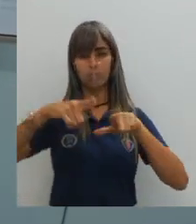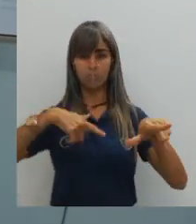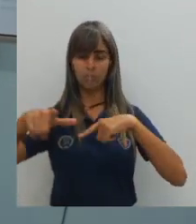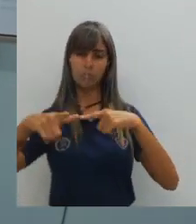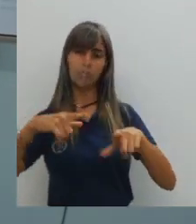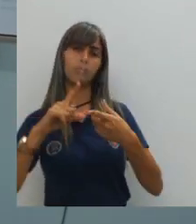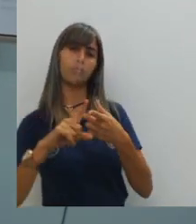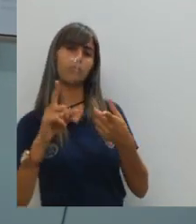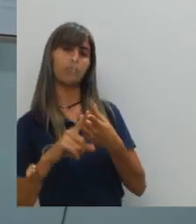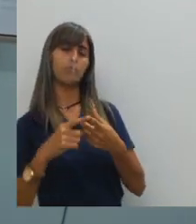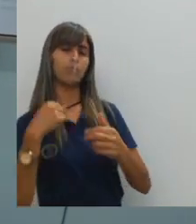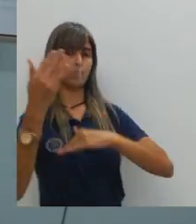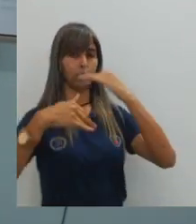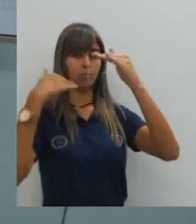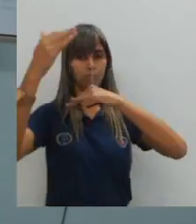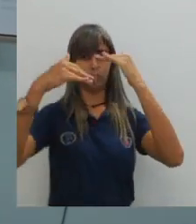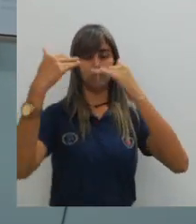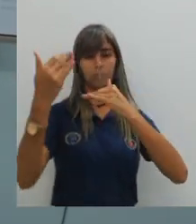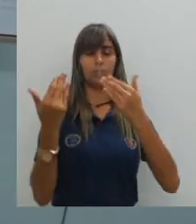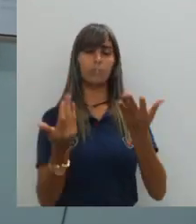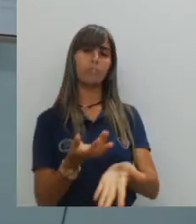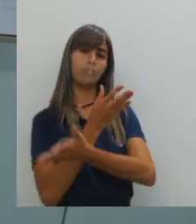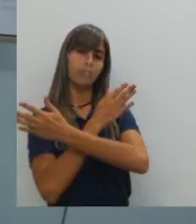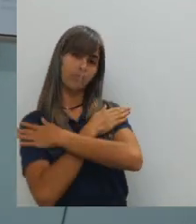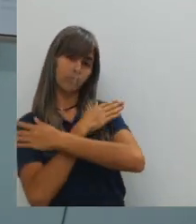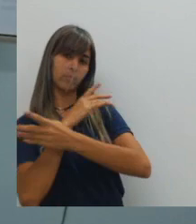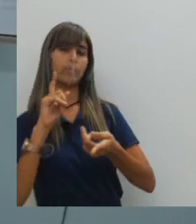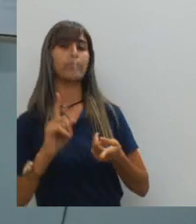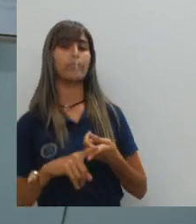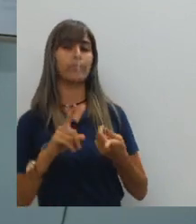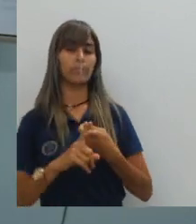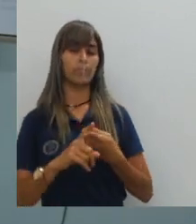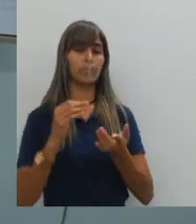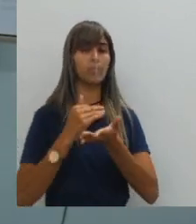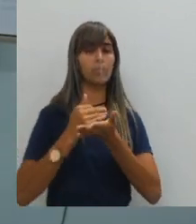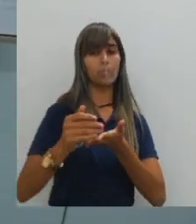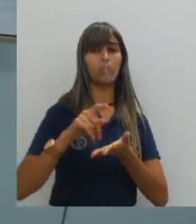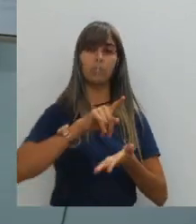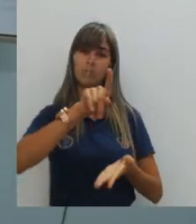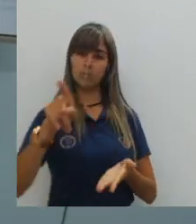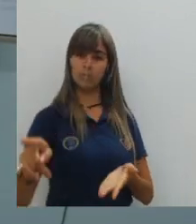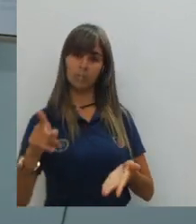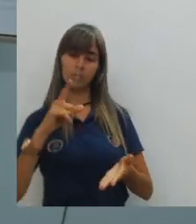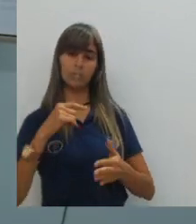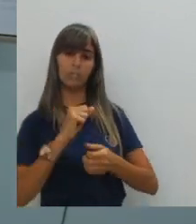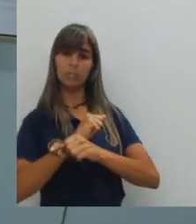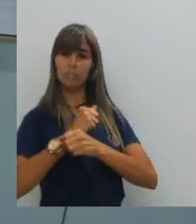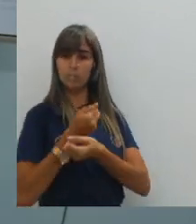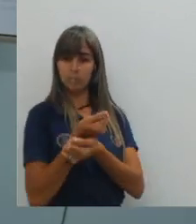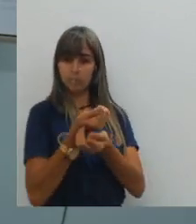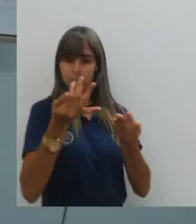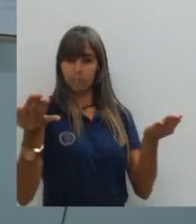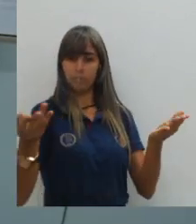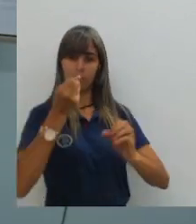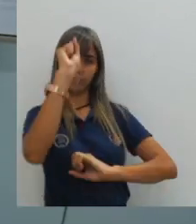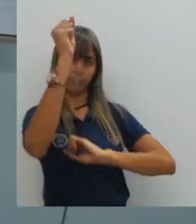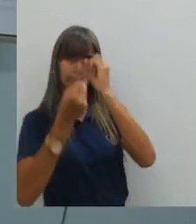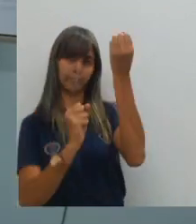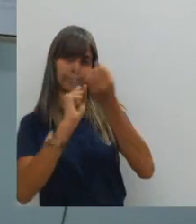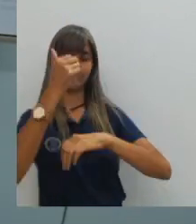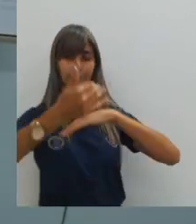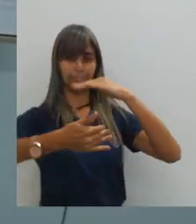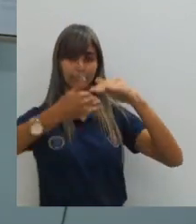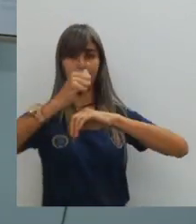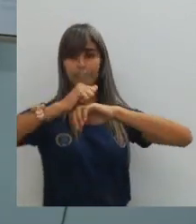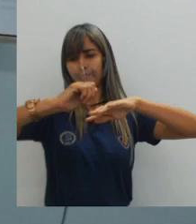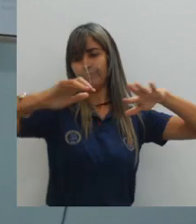recessão econômica e avanço do desemprego, respectivamente, tá certo? A partir do momento que você tem a expansão da industrialização, você tem aí uma